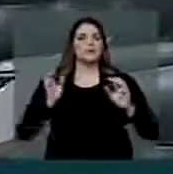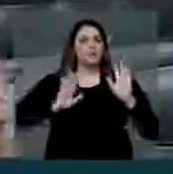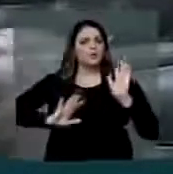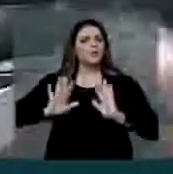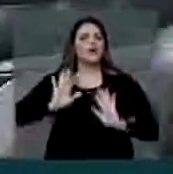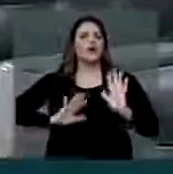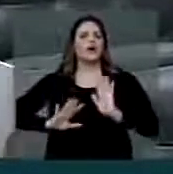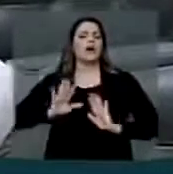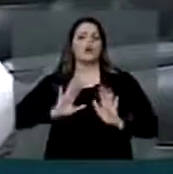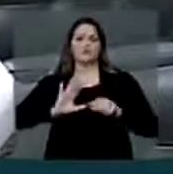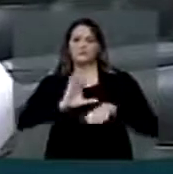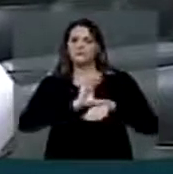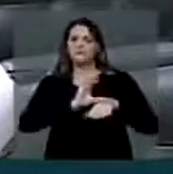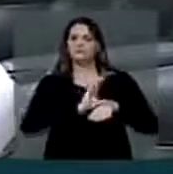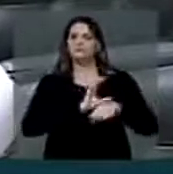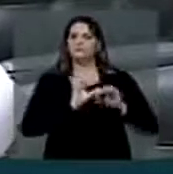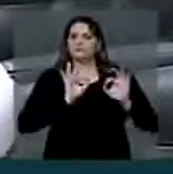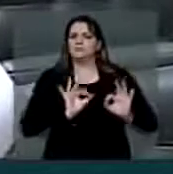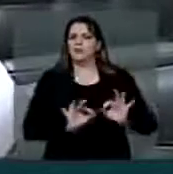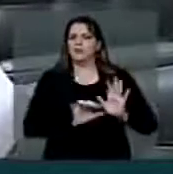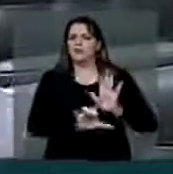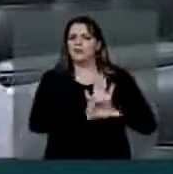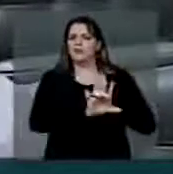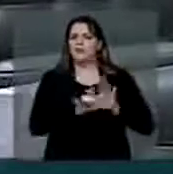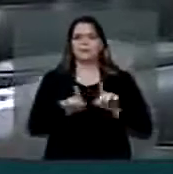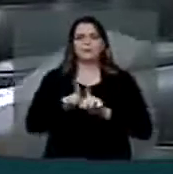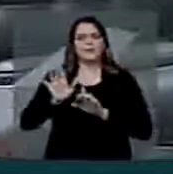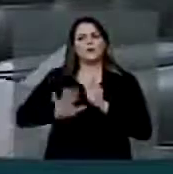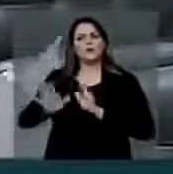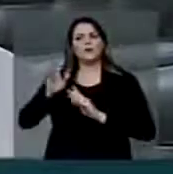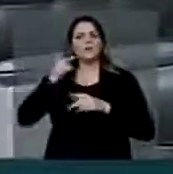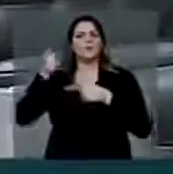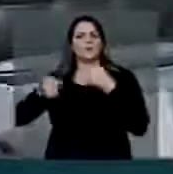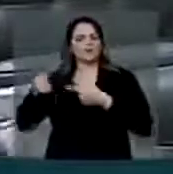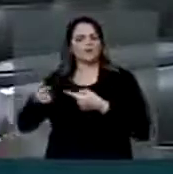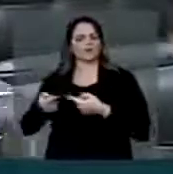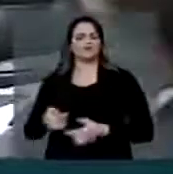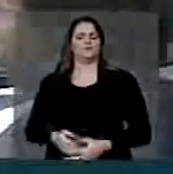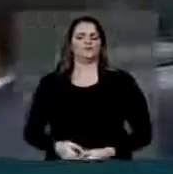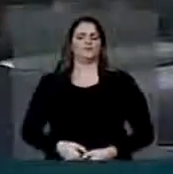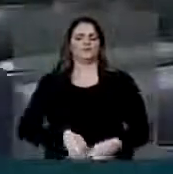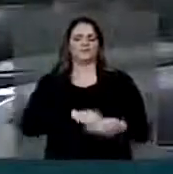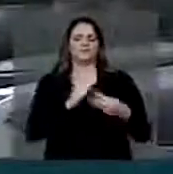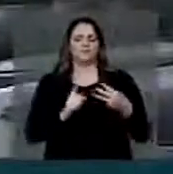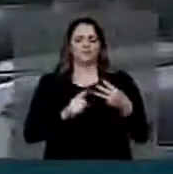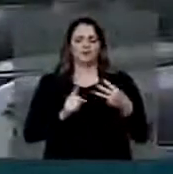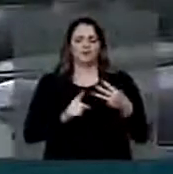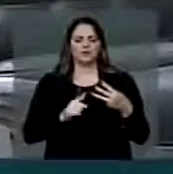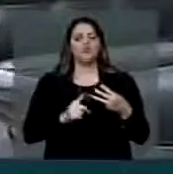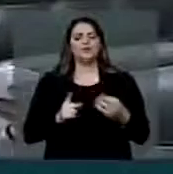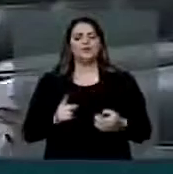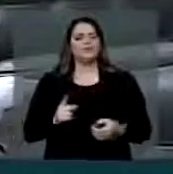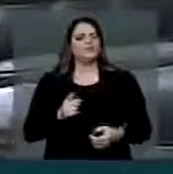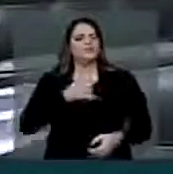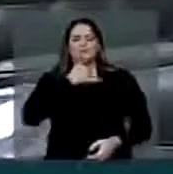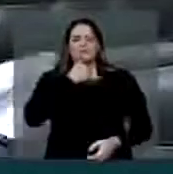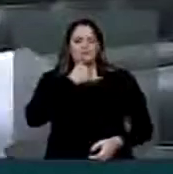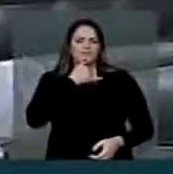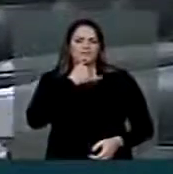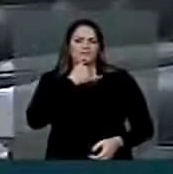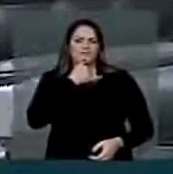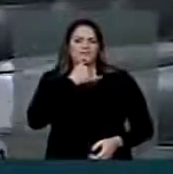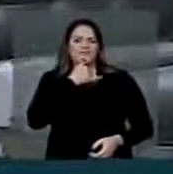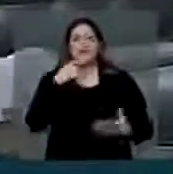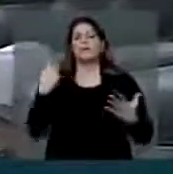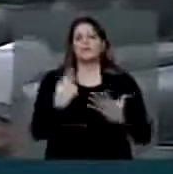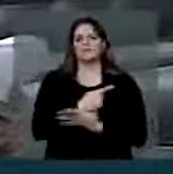cuidados constitucionais, legais e políticos. 3. Infelizmente, todavia,